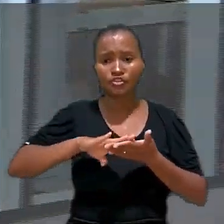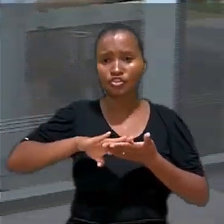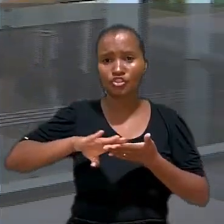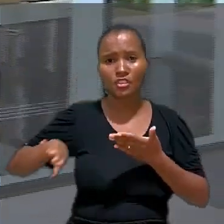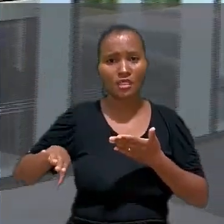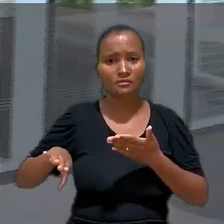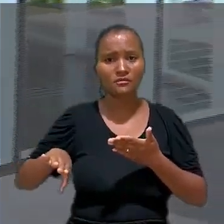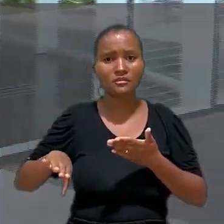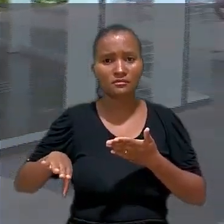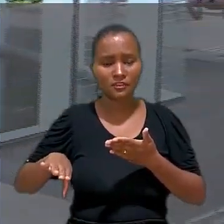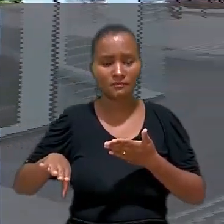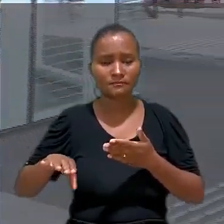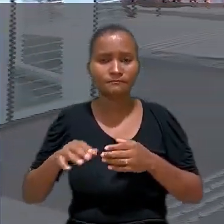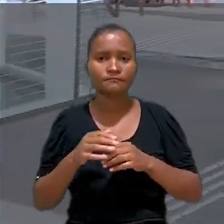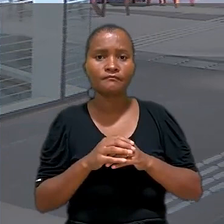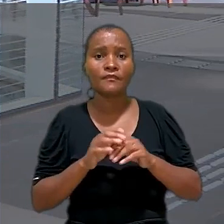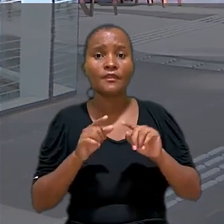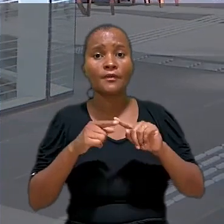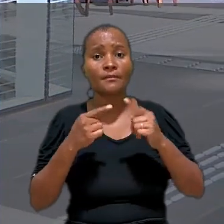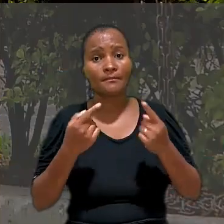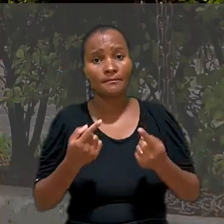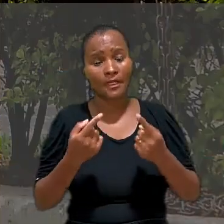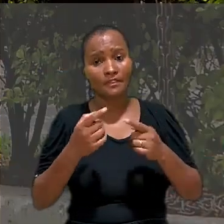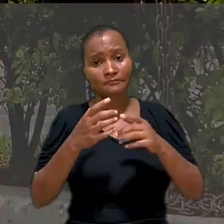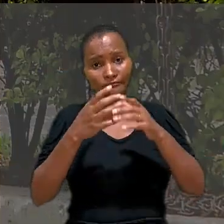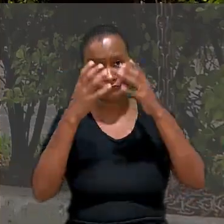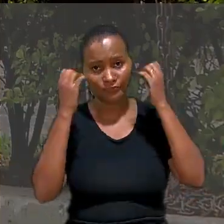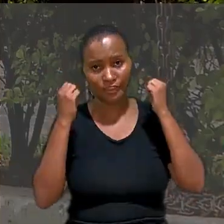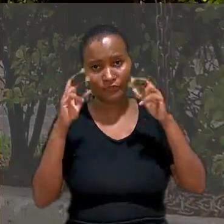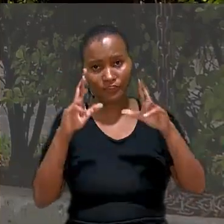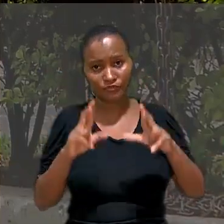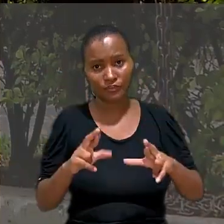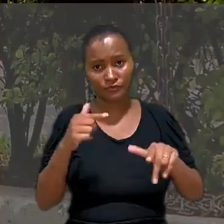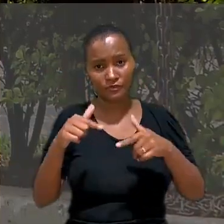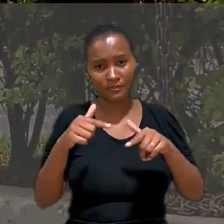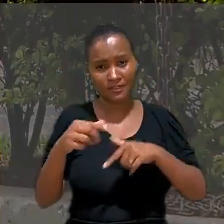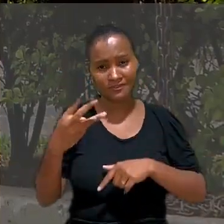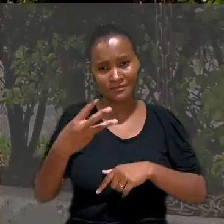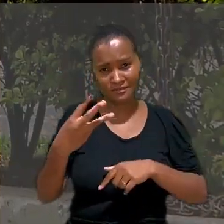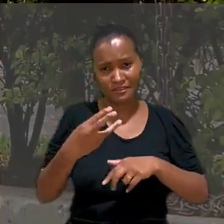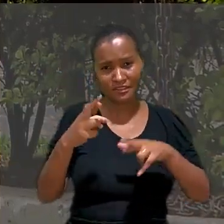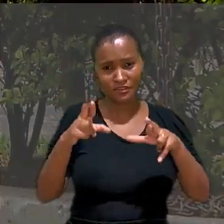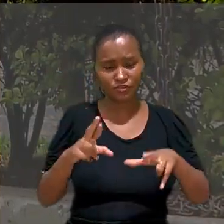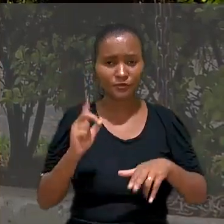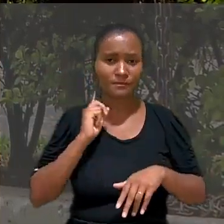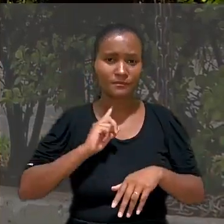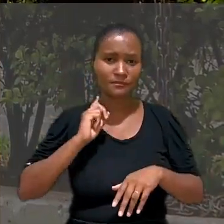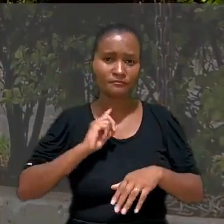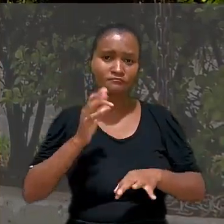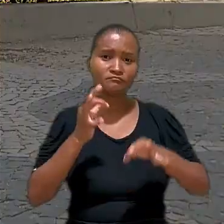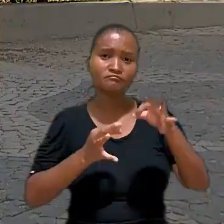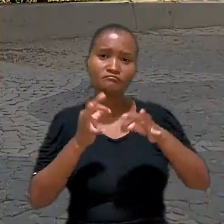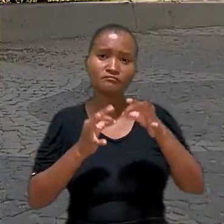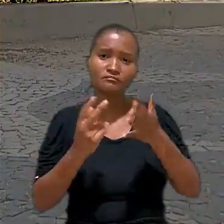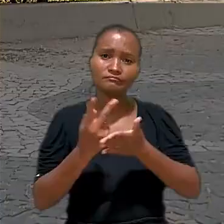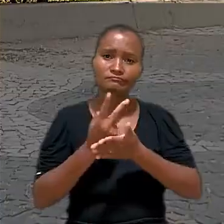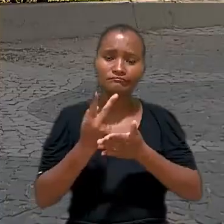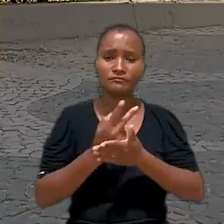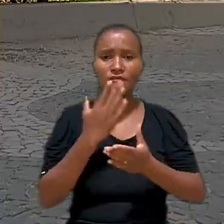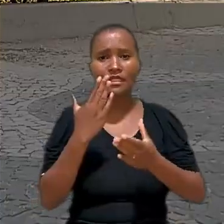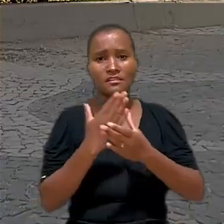deve ser suprimida de forma casuística. Mas o Tribunal Regional do Trabalho da Terceira Região em Minas Gerais